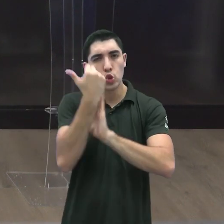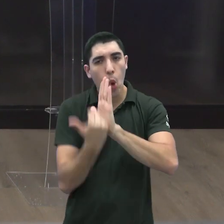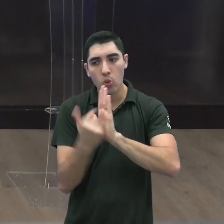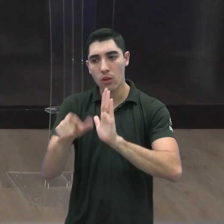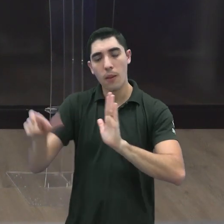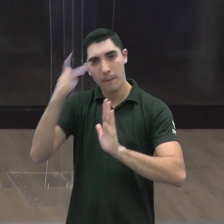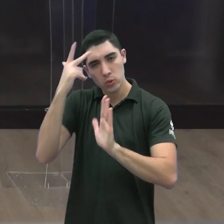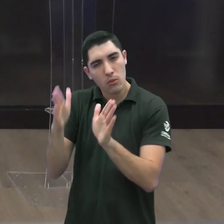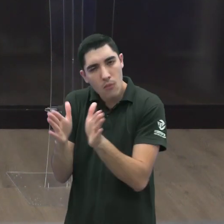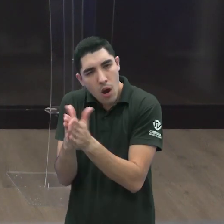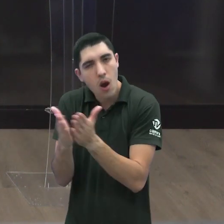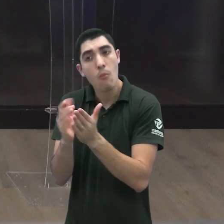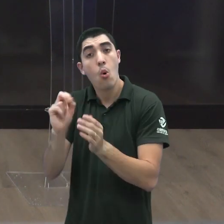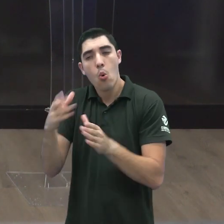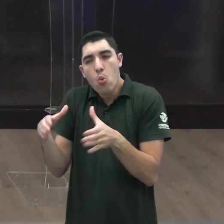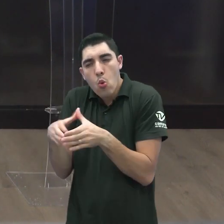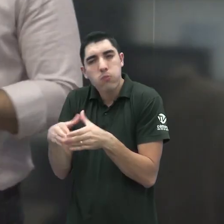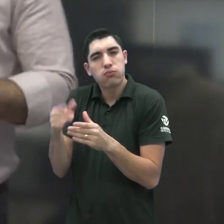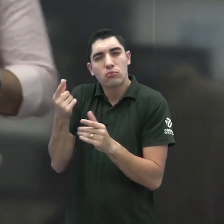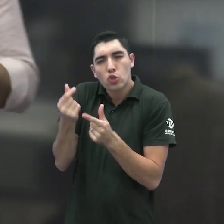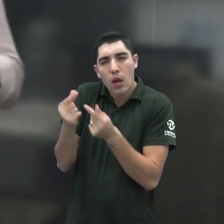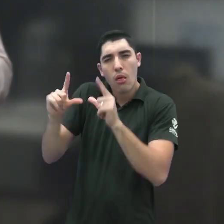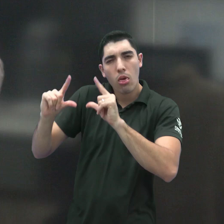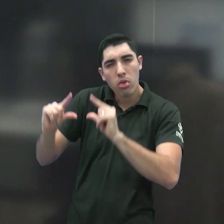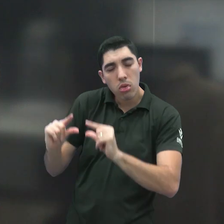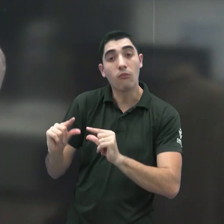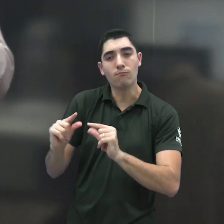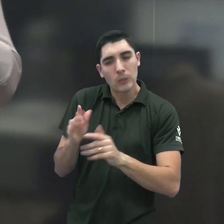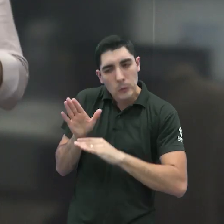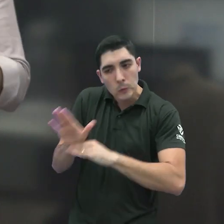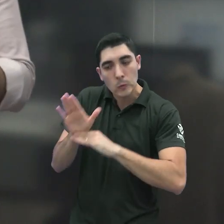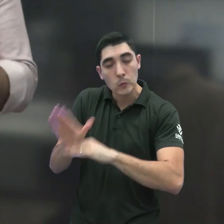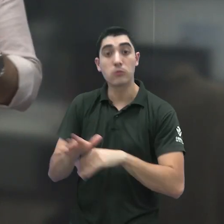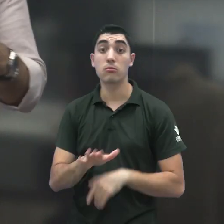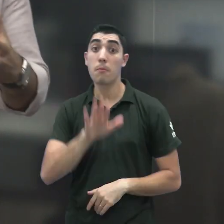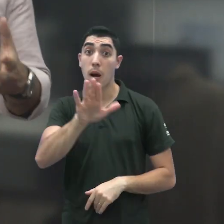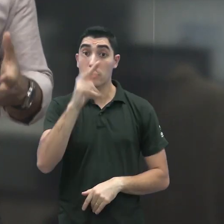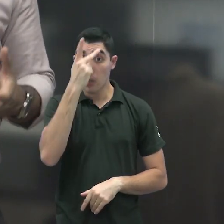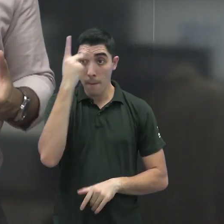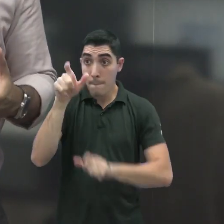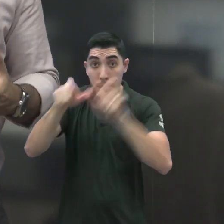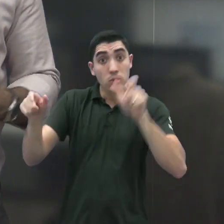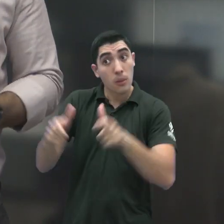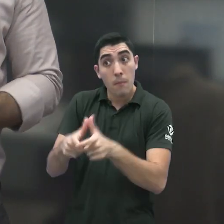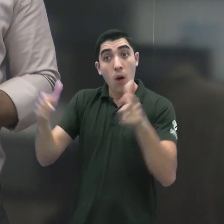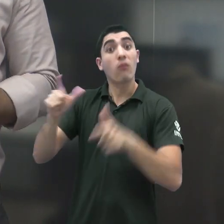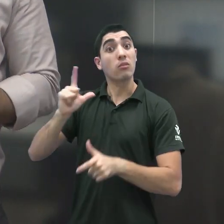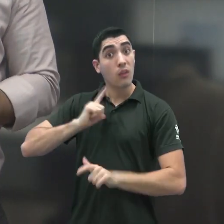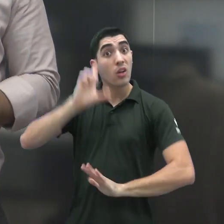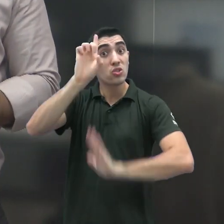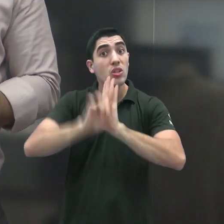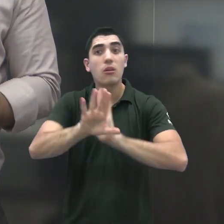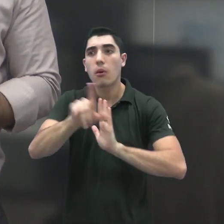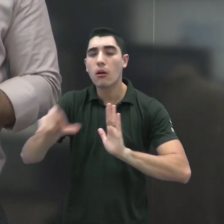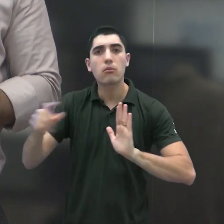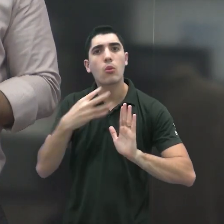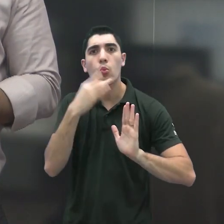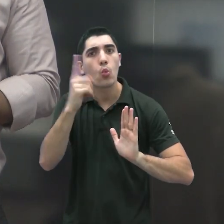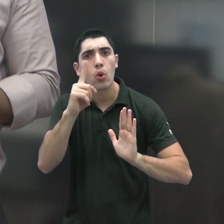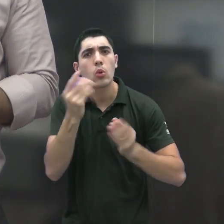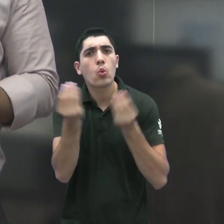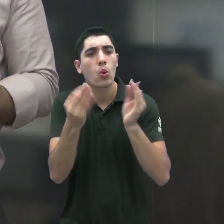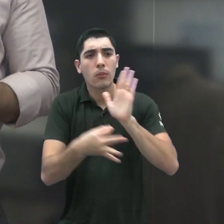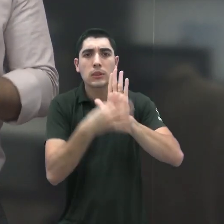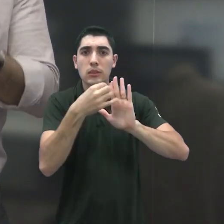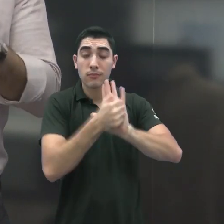baixa renda e outros grupos sociais. Mas você sabia que muita gente tem direito à tarifa, mas não se inscreveu para ter acesso